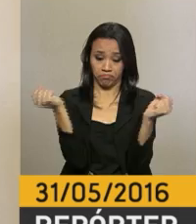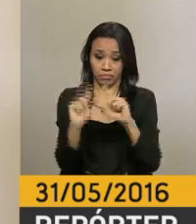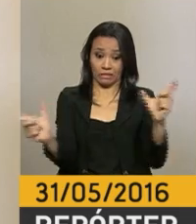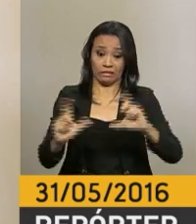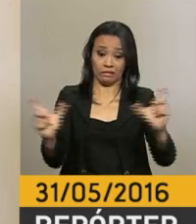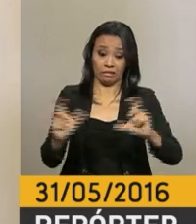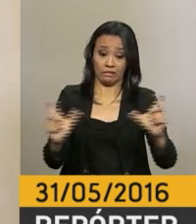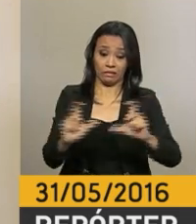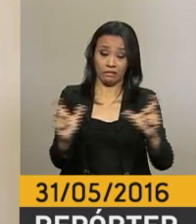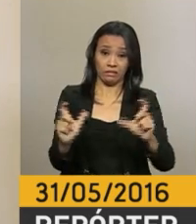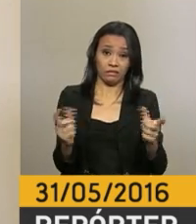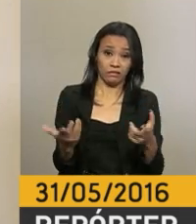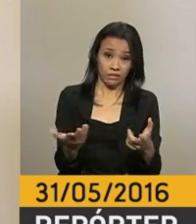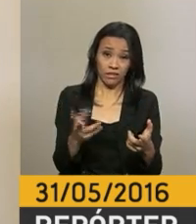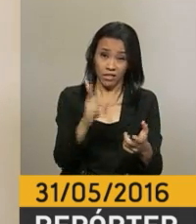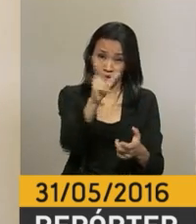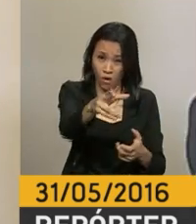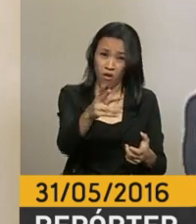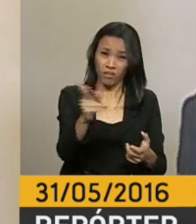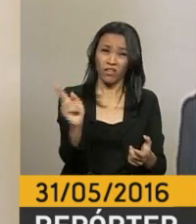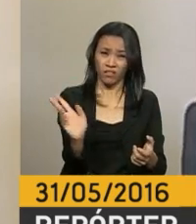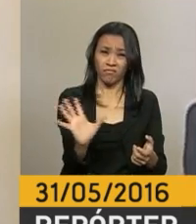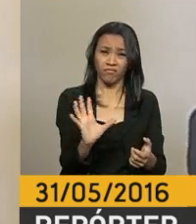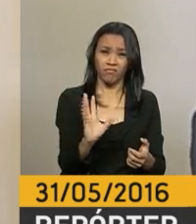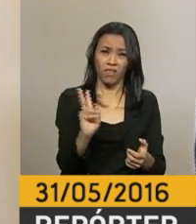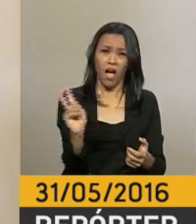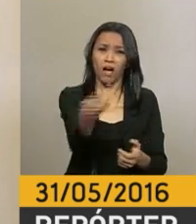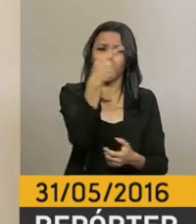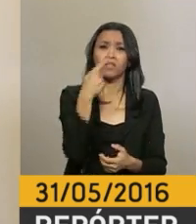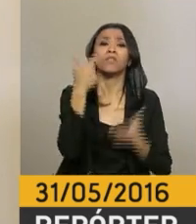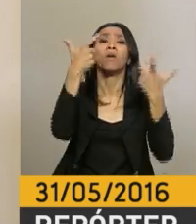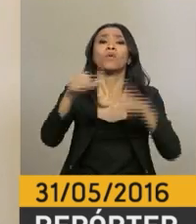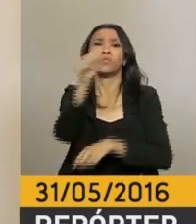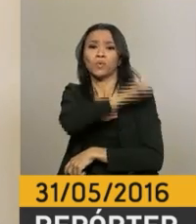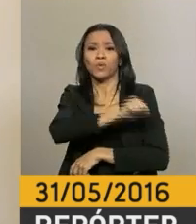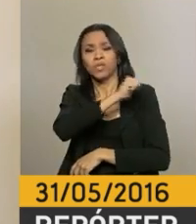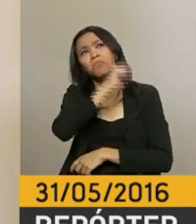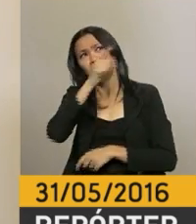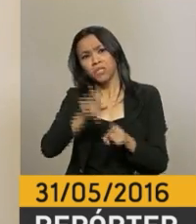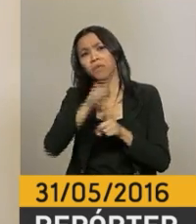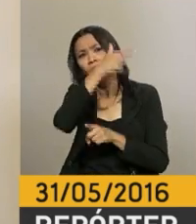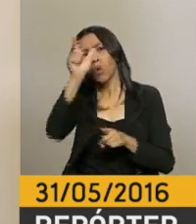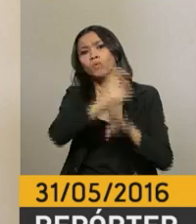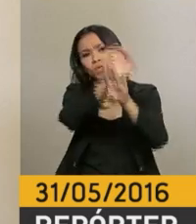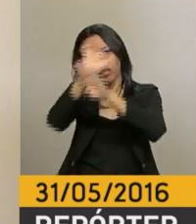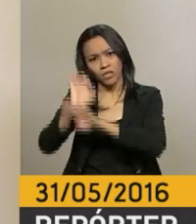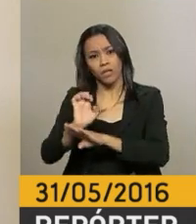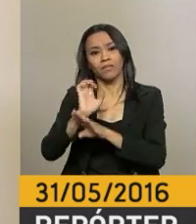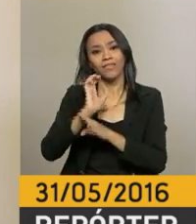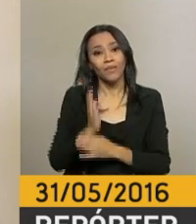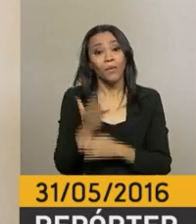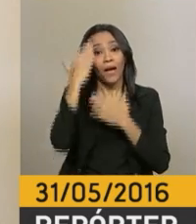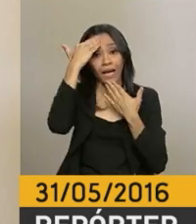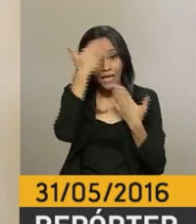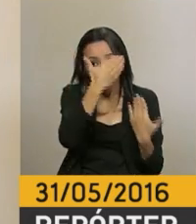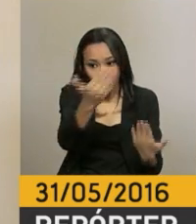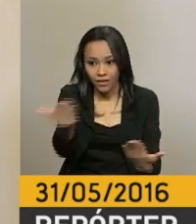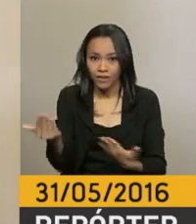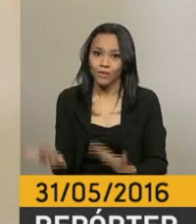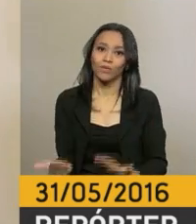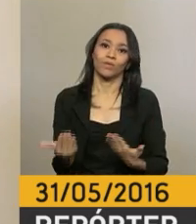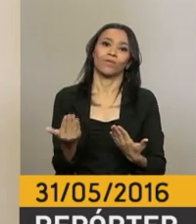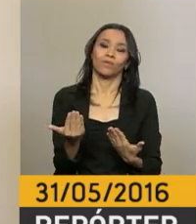como ocorreram no Rio de Janeiro e em outros estados ocorrem. Então, eu agradeço novamente, nós vamos